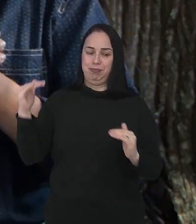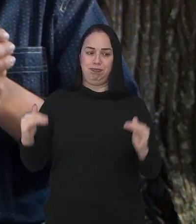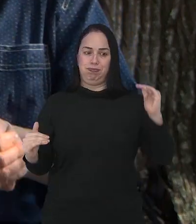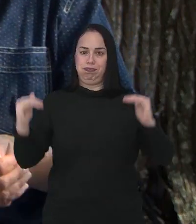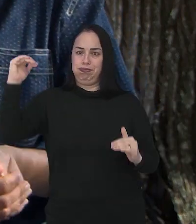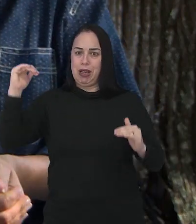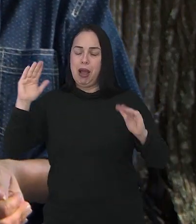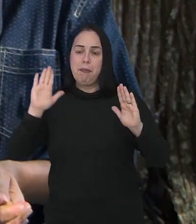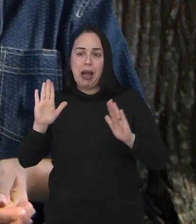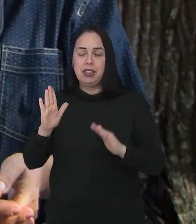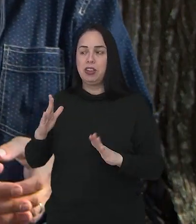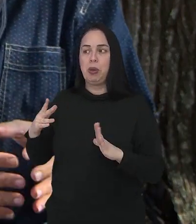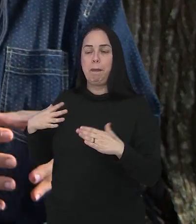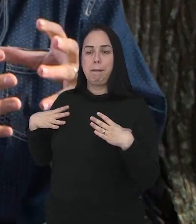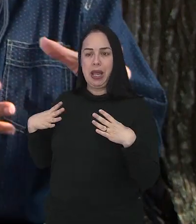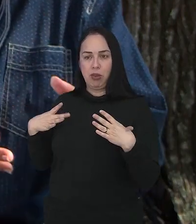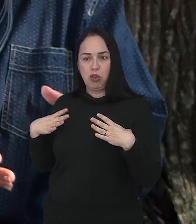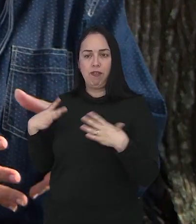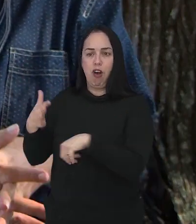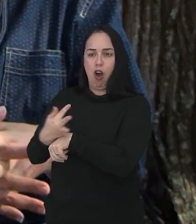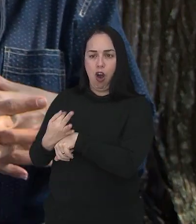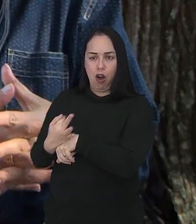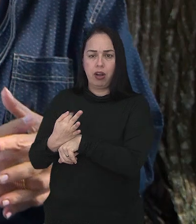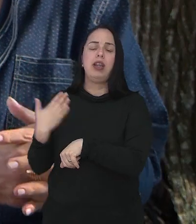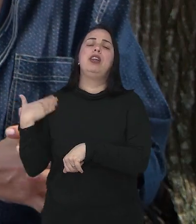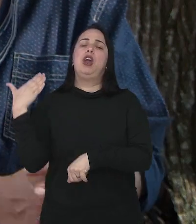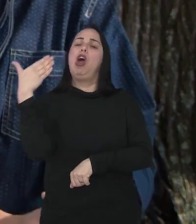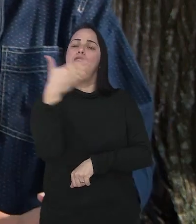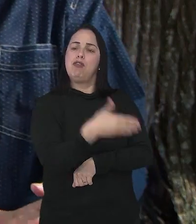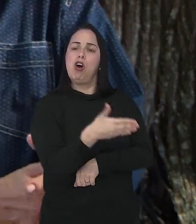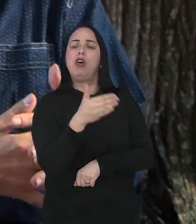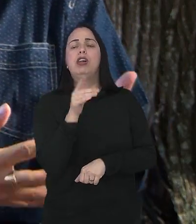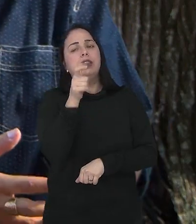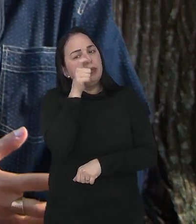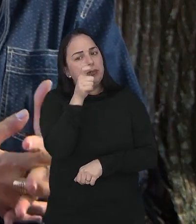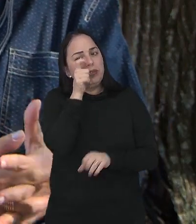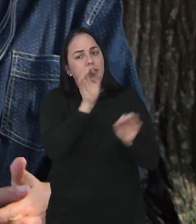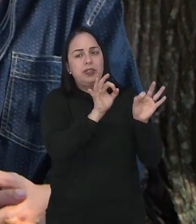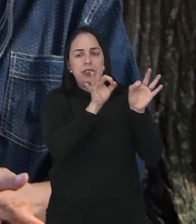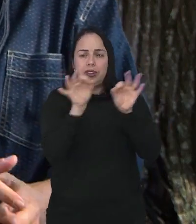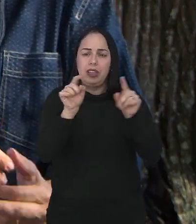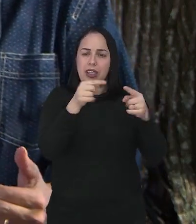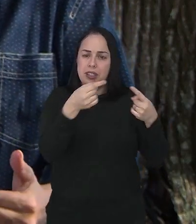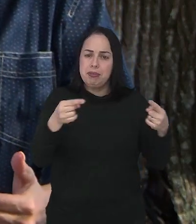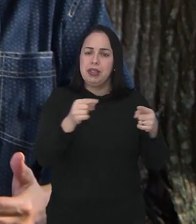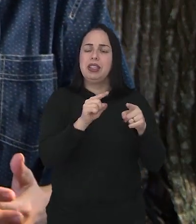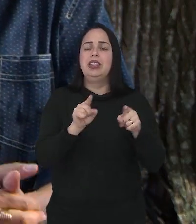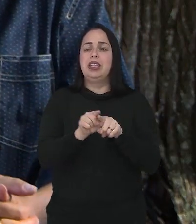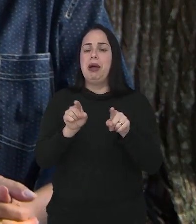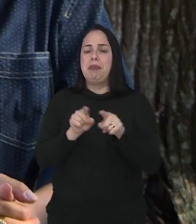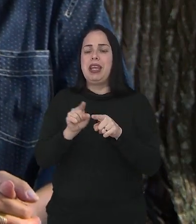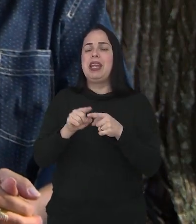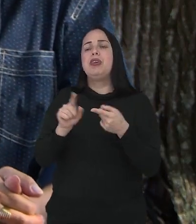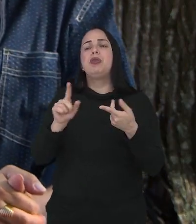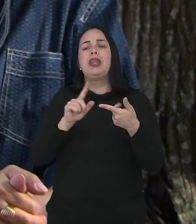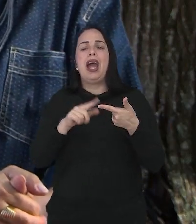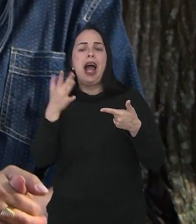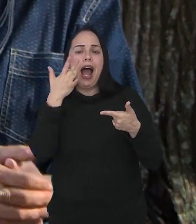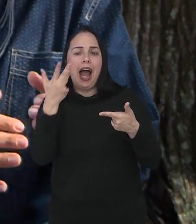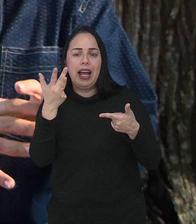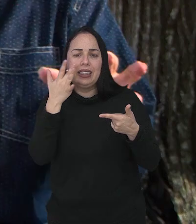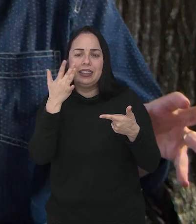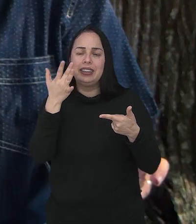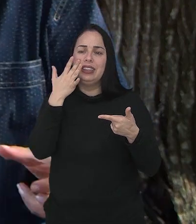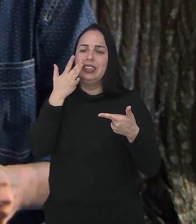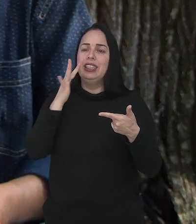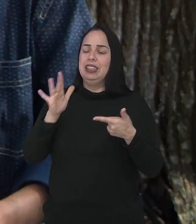Mas quando eu tenho uma folga, num dia que tem show, eu faço questão de prestigiar não só show musical, como minhas amigas do teatro. A